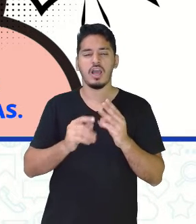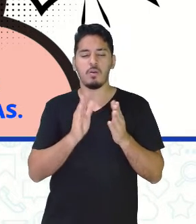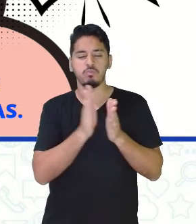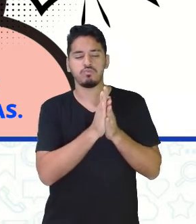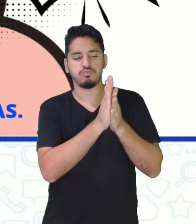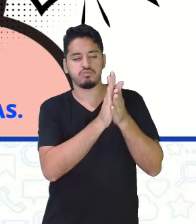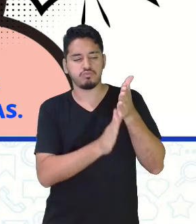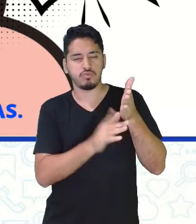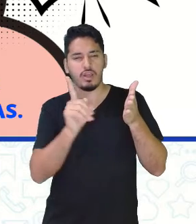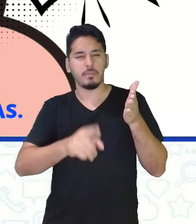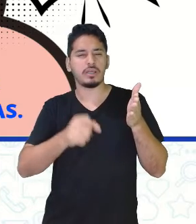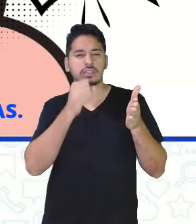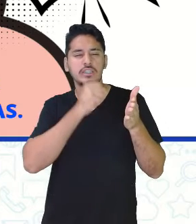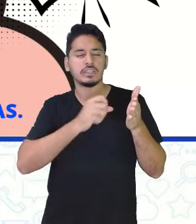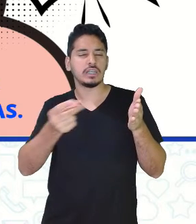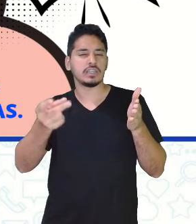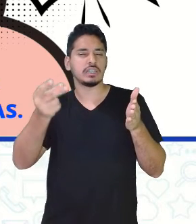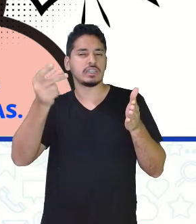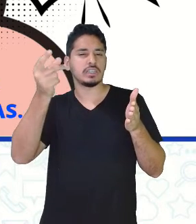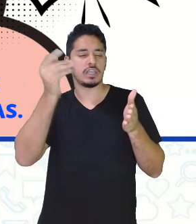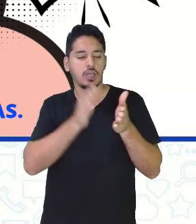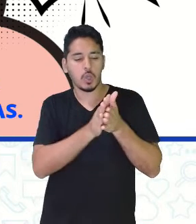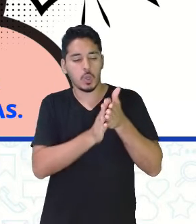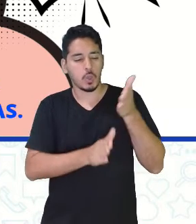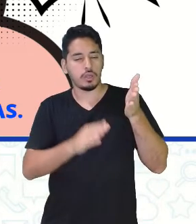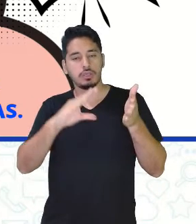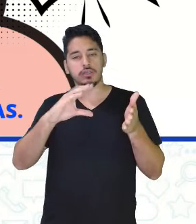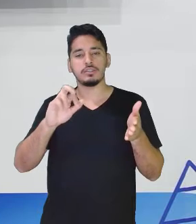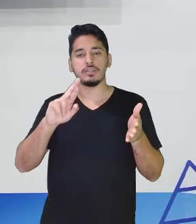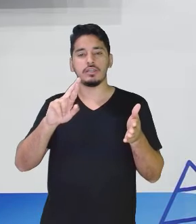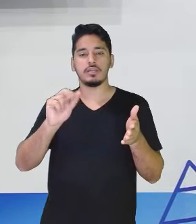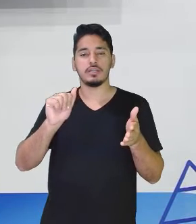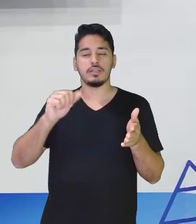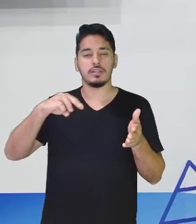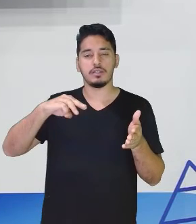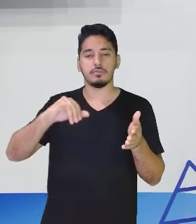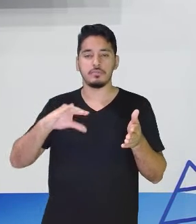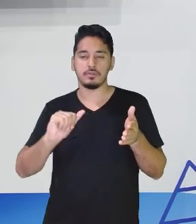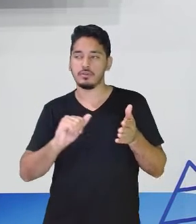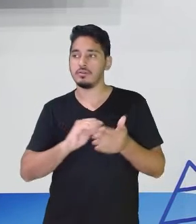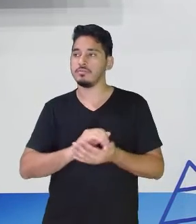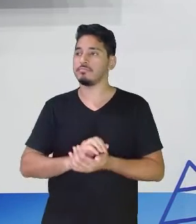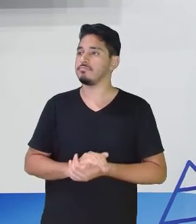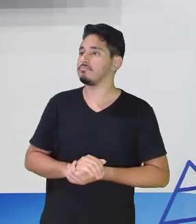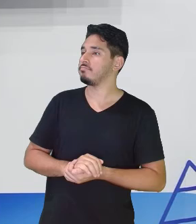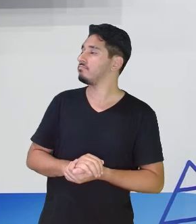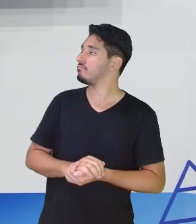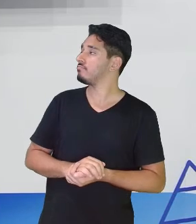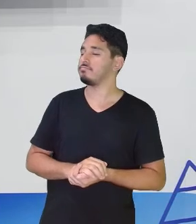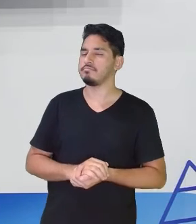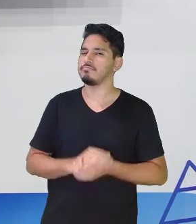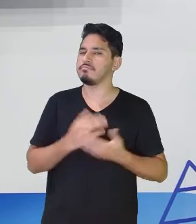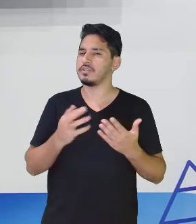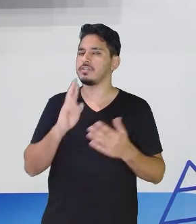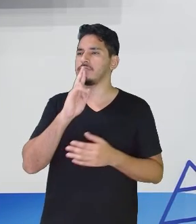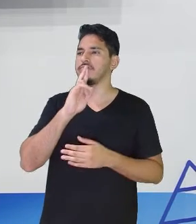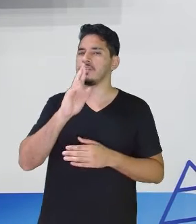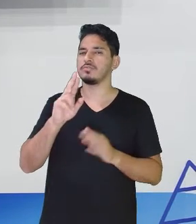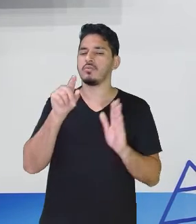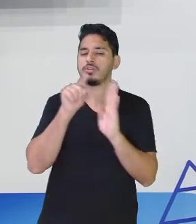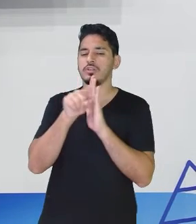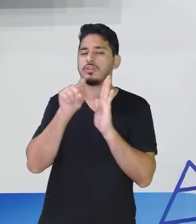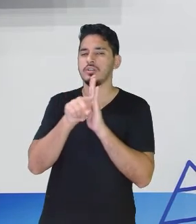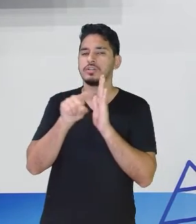a mais antiga das indústrias? Então, aí eu estou dando uma dica para vocês, dizendo, né, que tal responder essas questões no